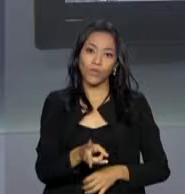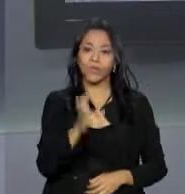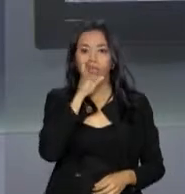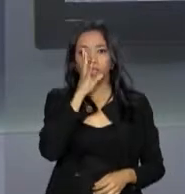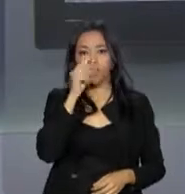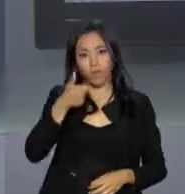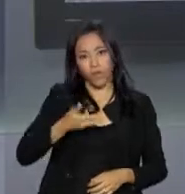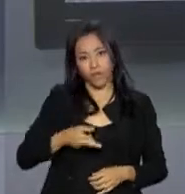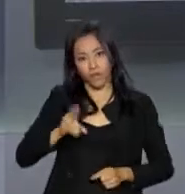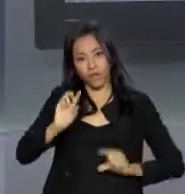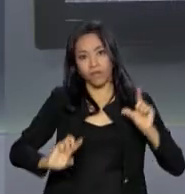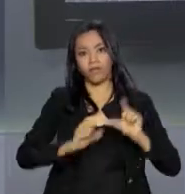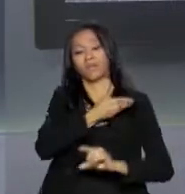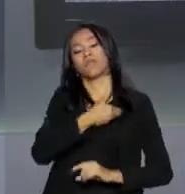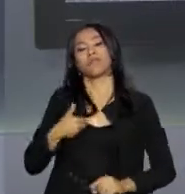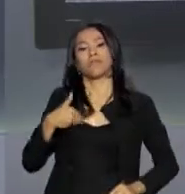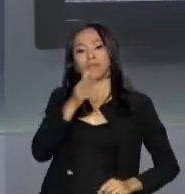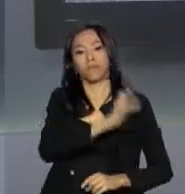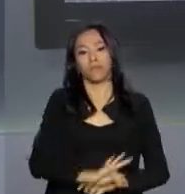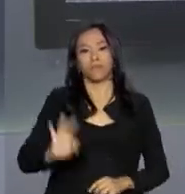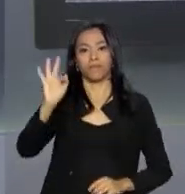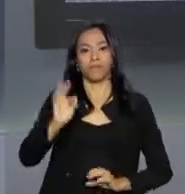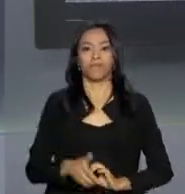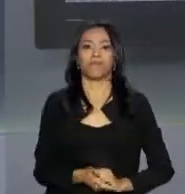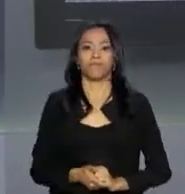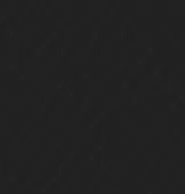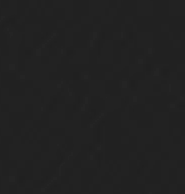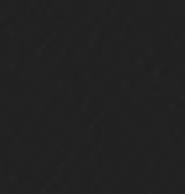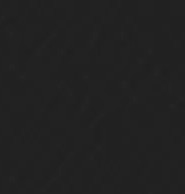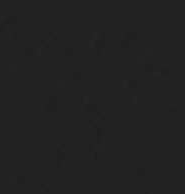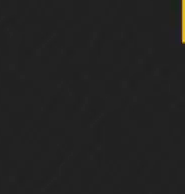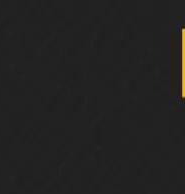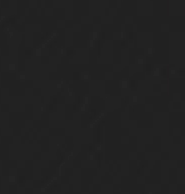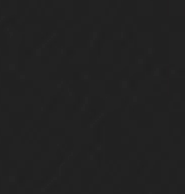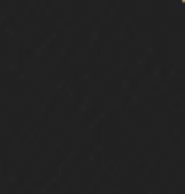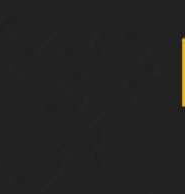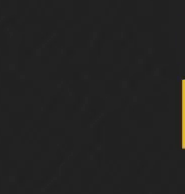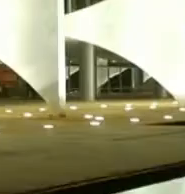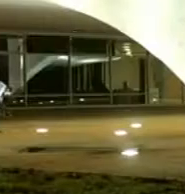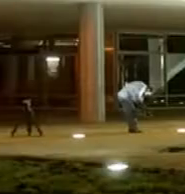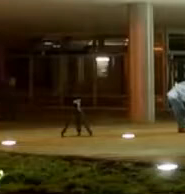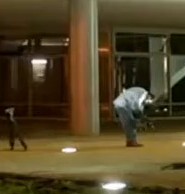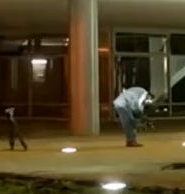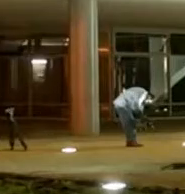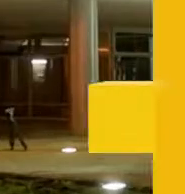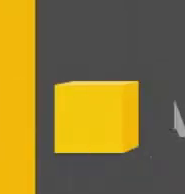Continue na NBR, a TV do Governo Federal.